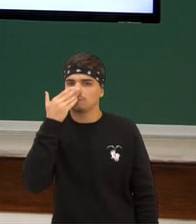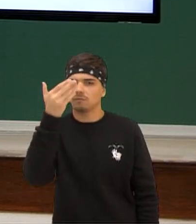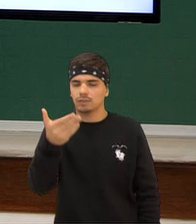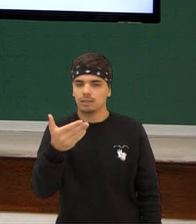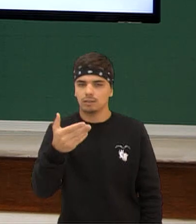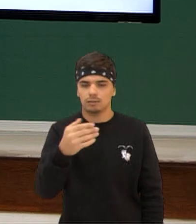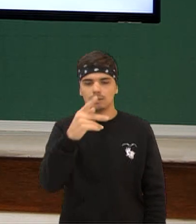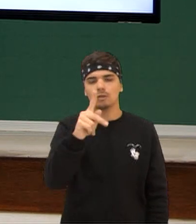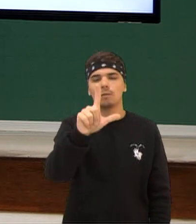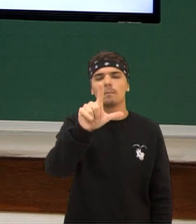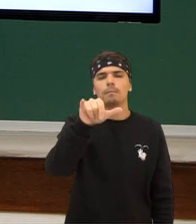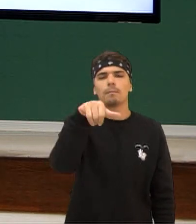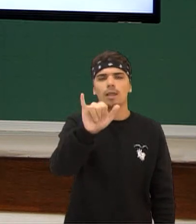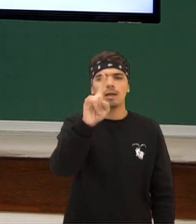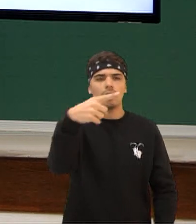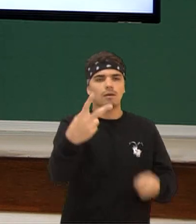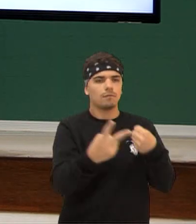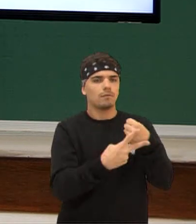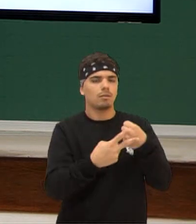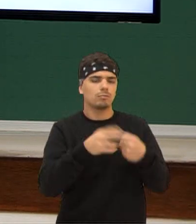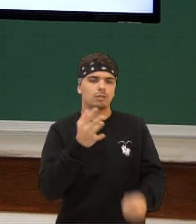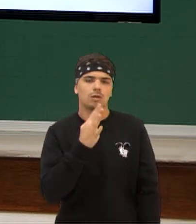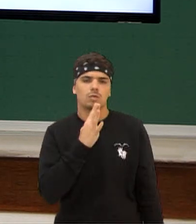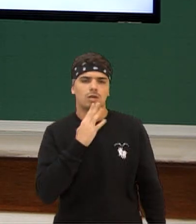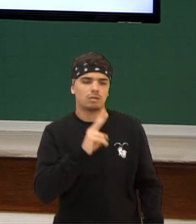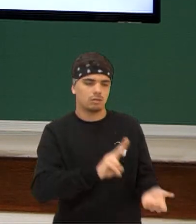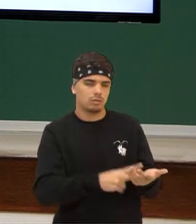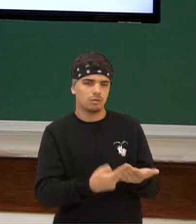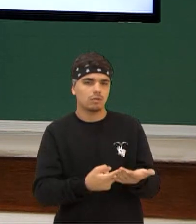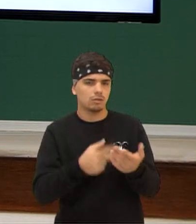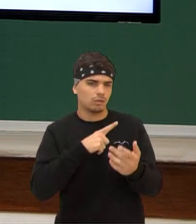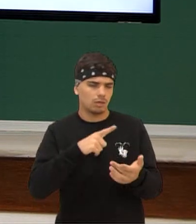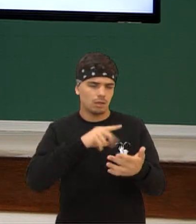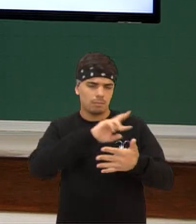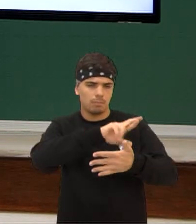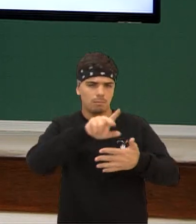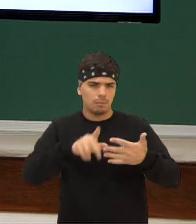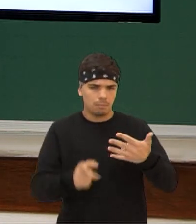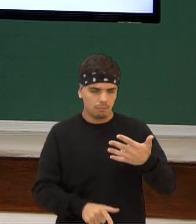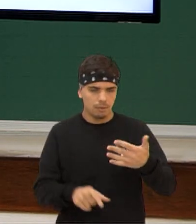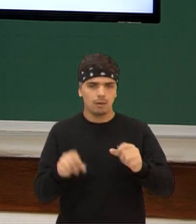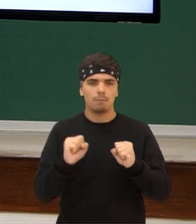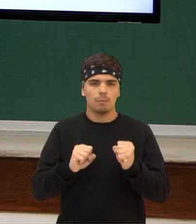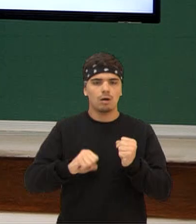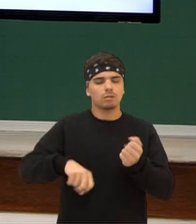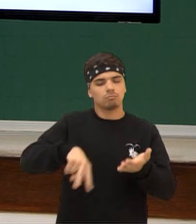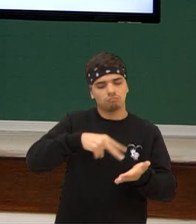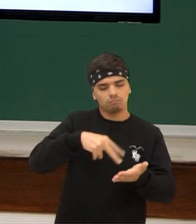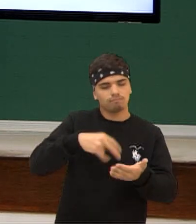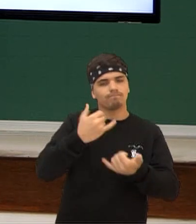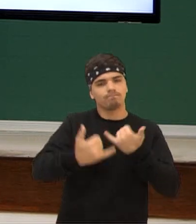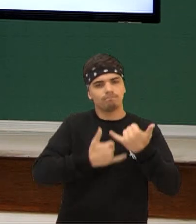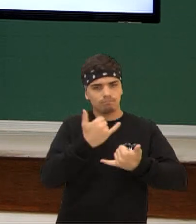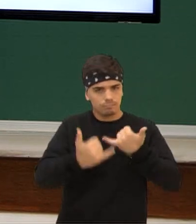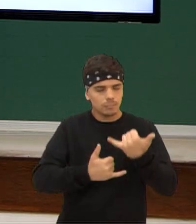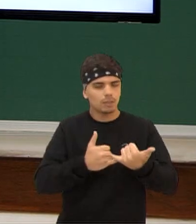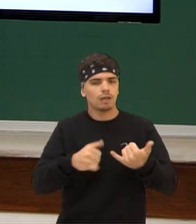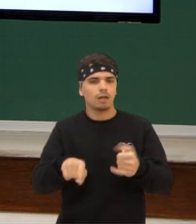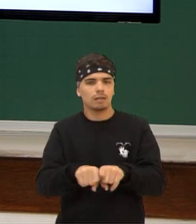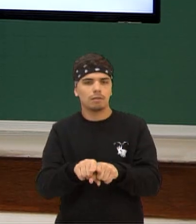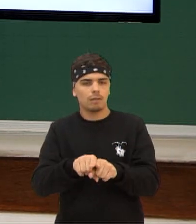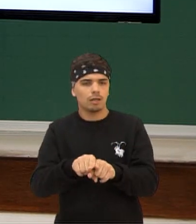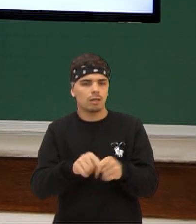verbo Play aquele verbo que a gente conhece que ele tem várias traduções eu posso tocar eu posso jogar eu posso